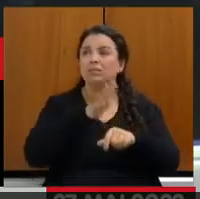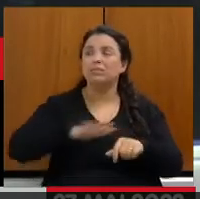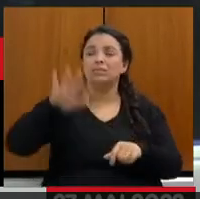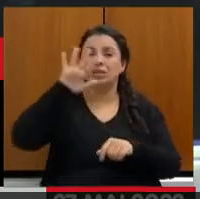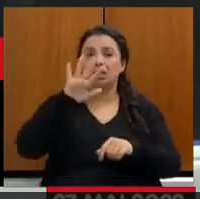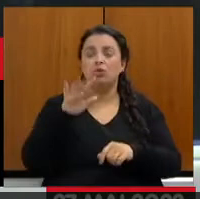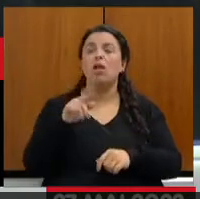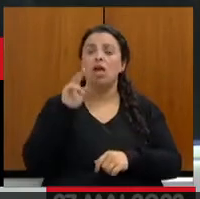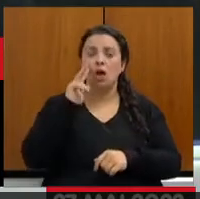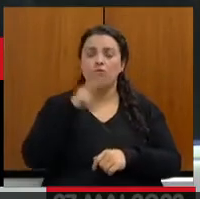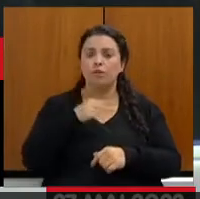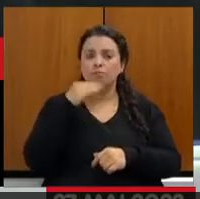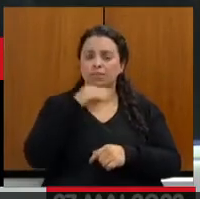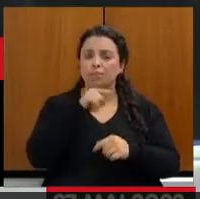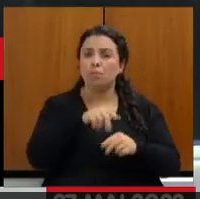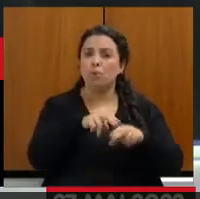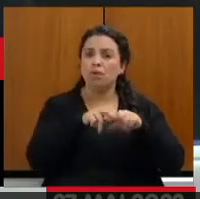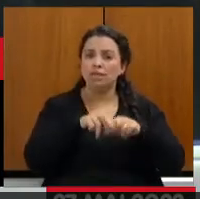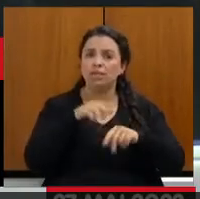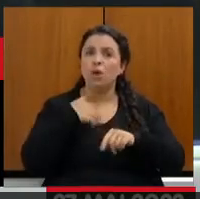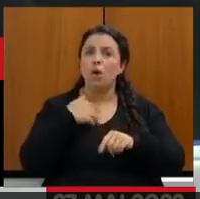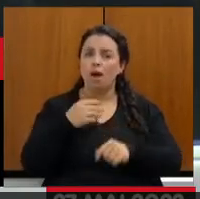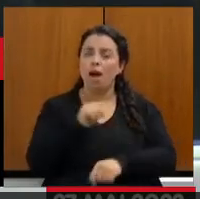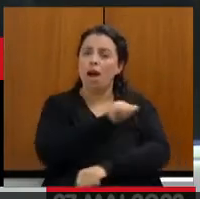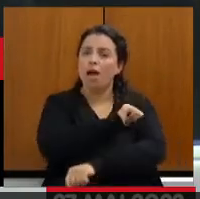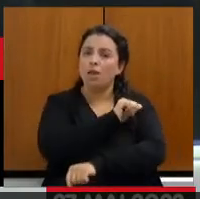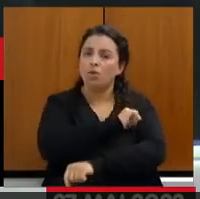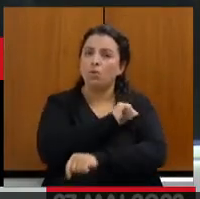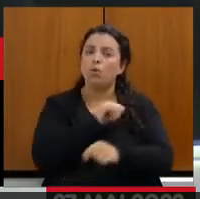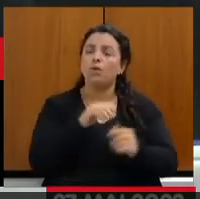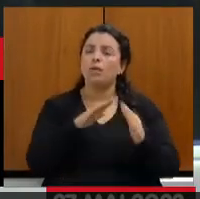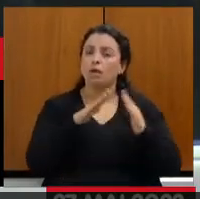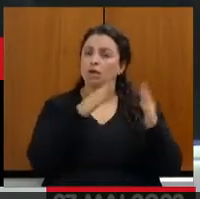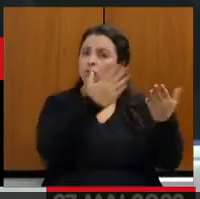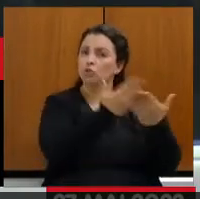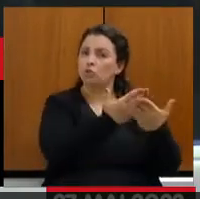aluna da rede pública e a uma grande desvalorização